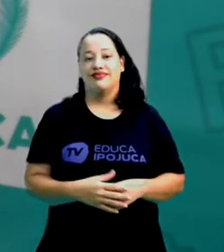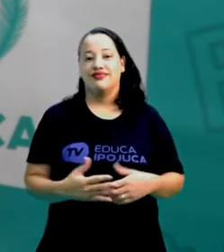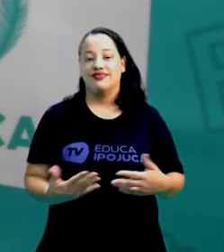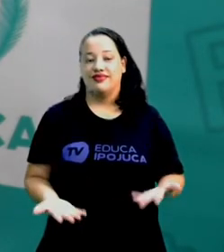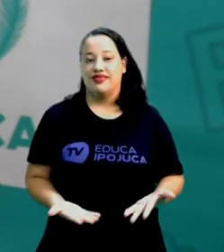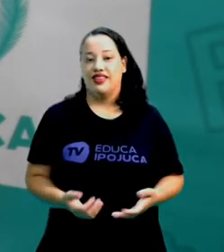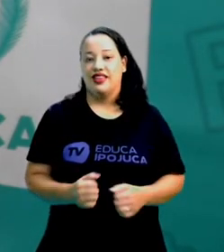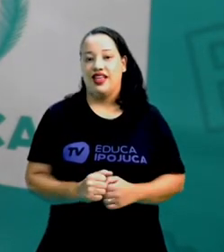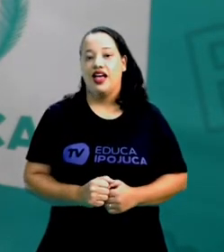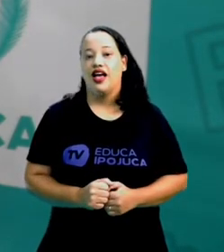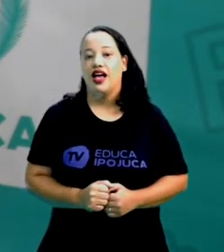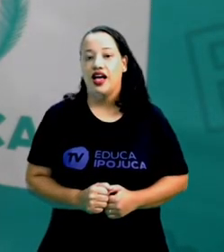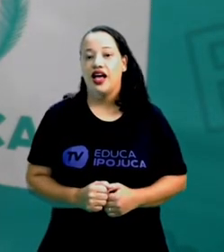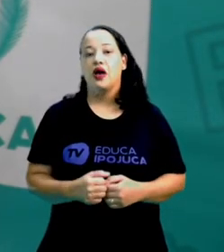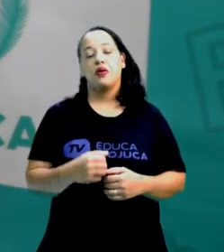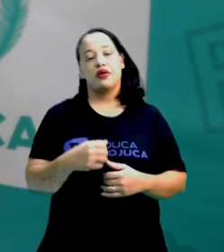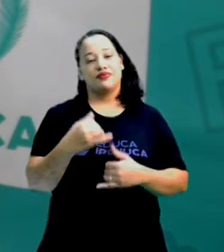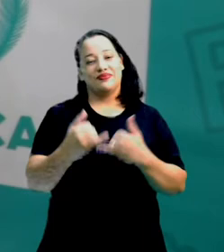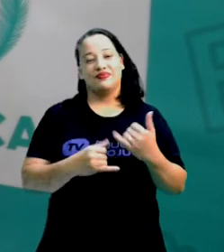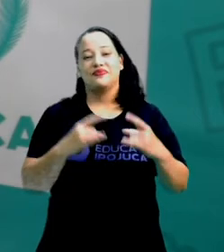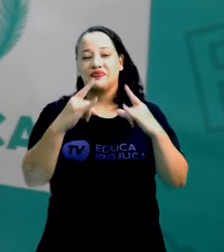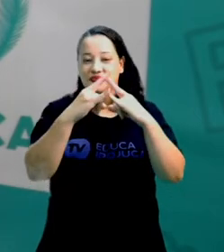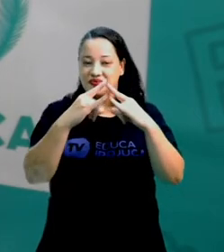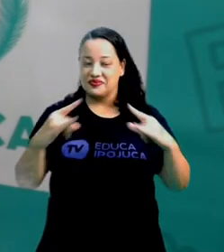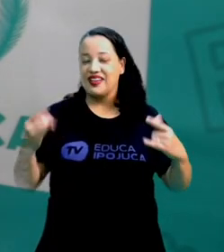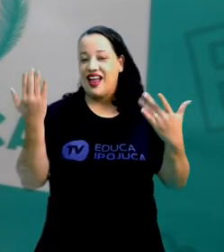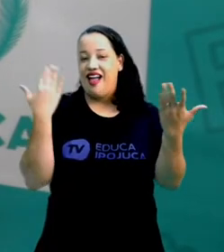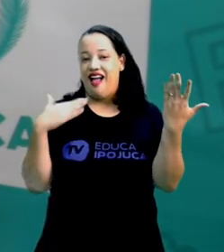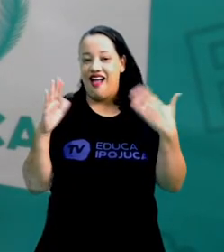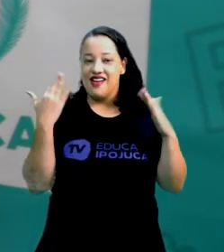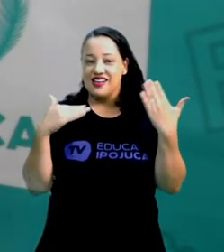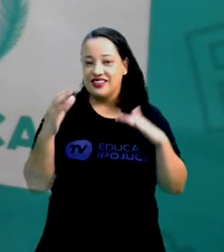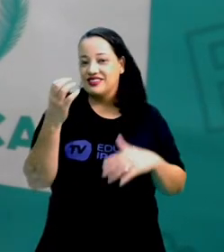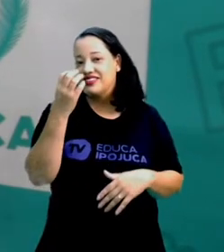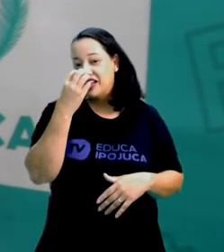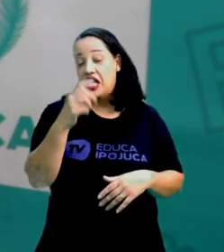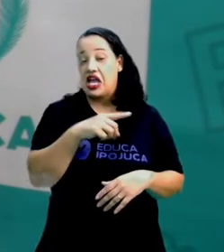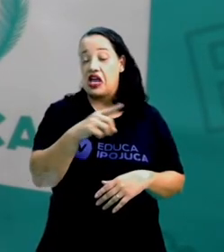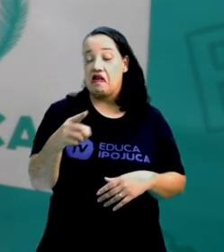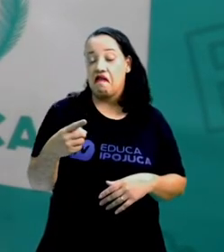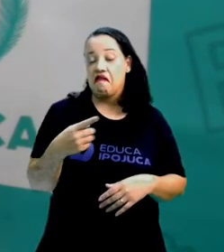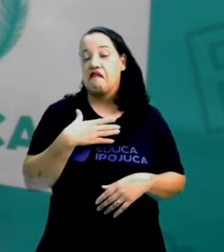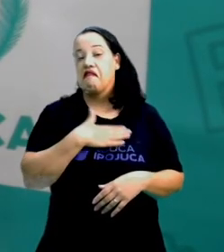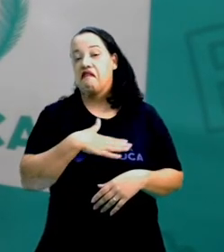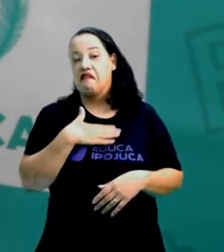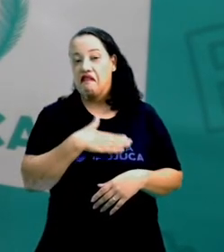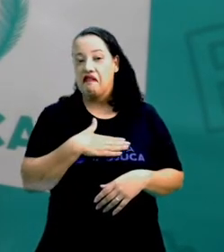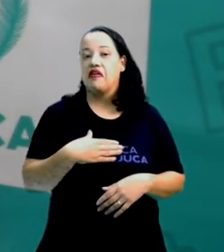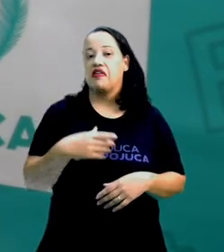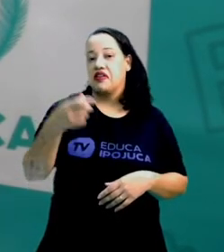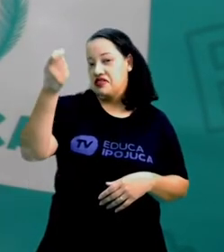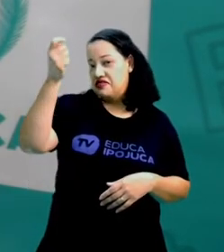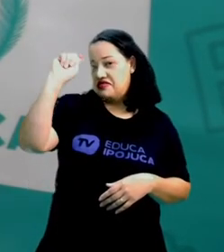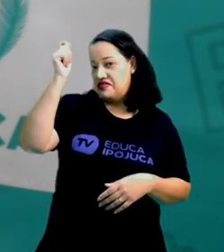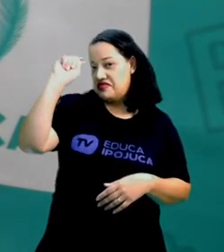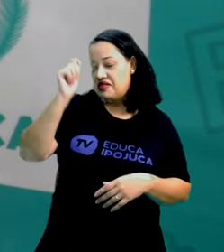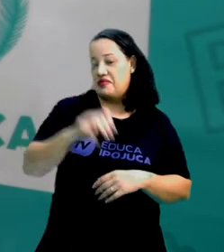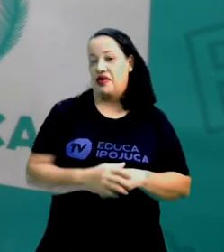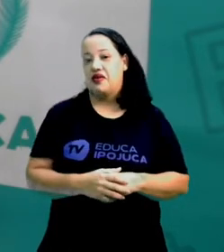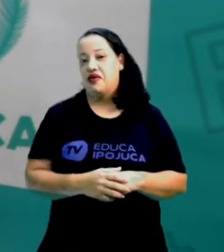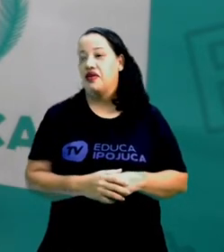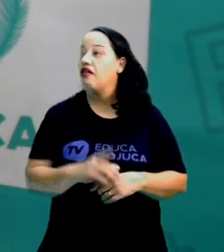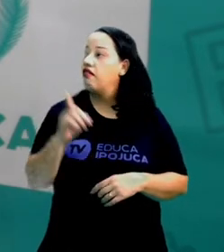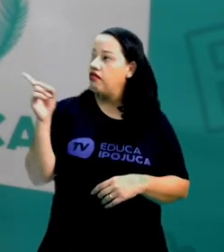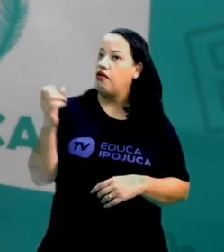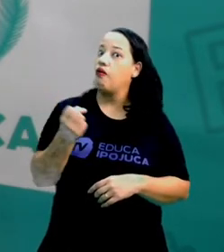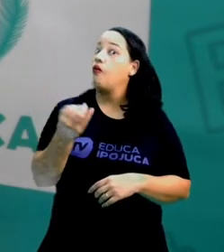No Circo da Alegria, os palhaços, eles adoram usar chapéus. Quantos são os